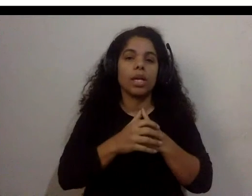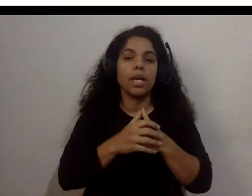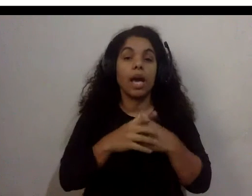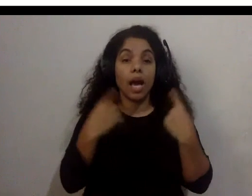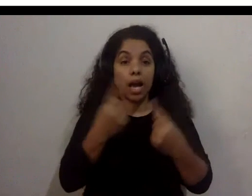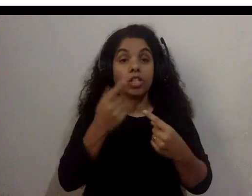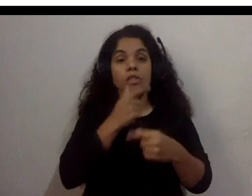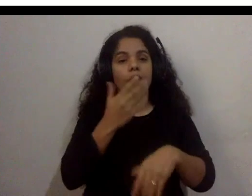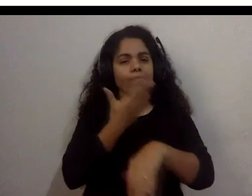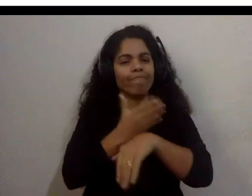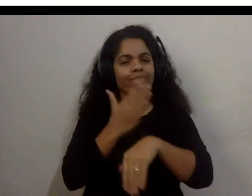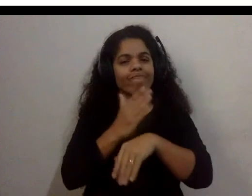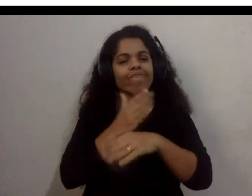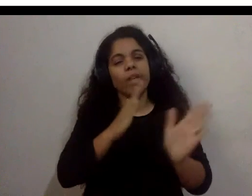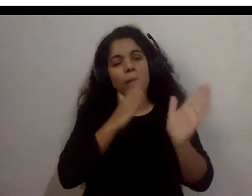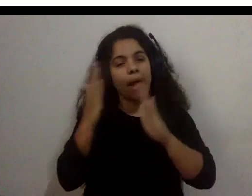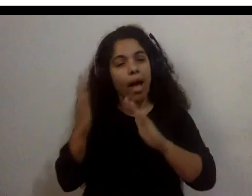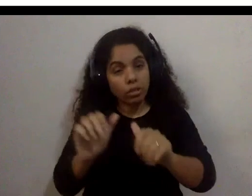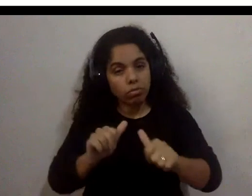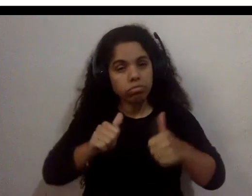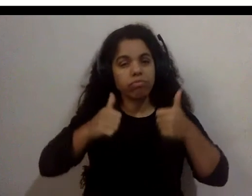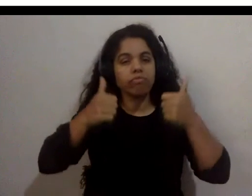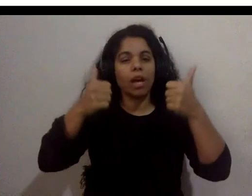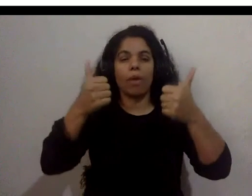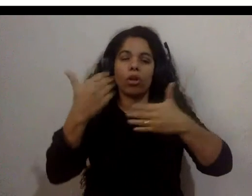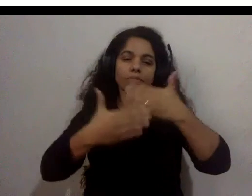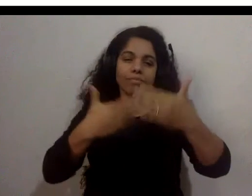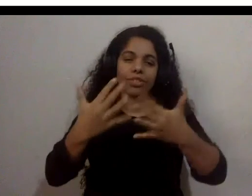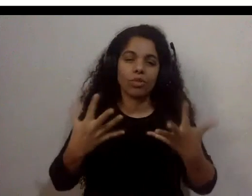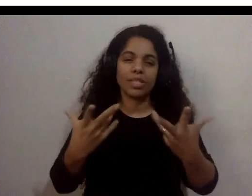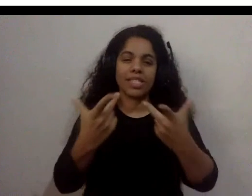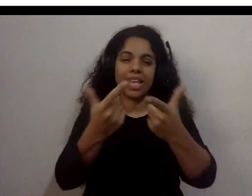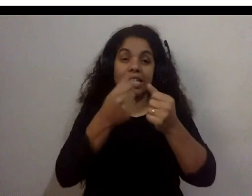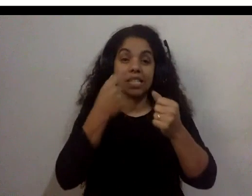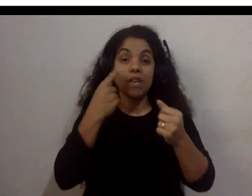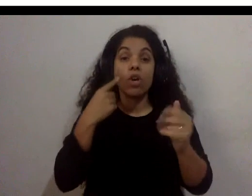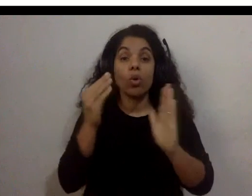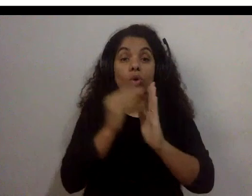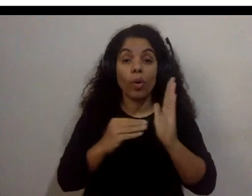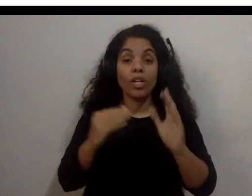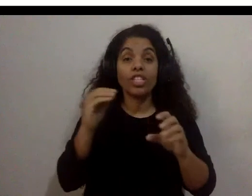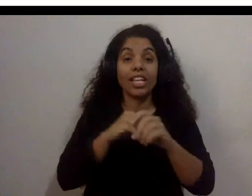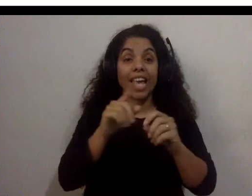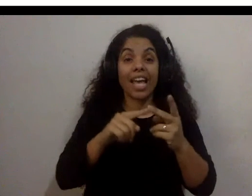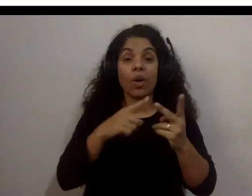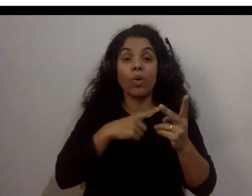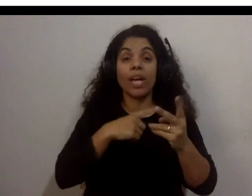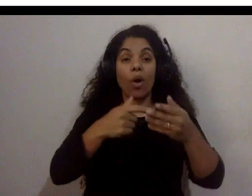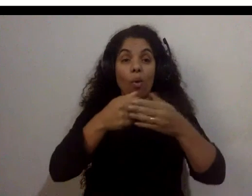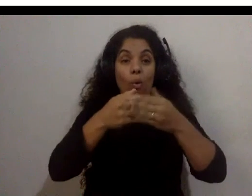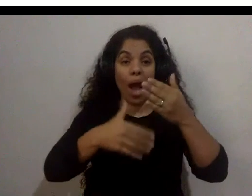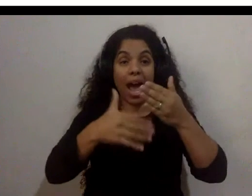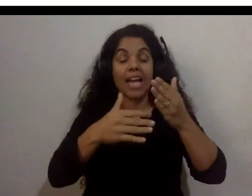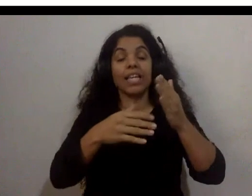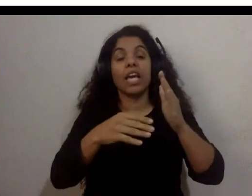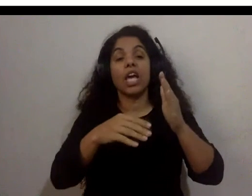gente vai pegando prática, e com essa prática você vai melhorando o seu design. Vocês viram que eu injetei o arquivo e o notificador no corpo